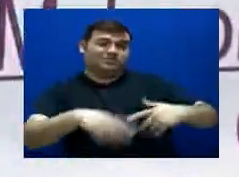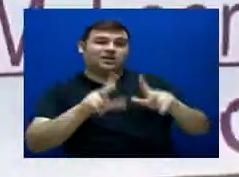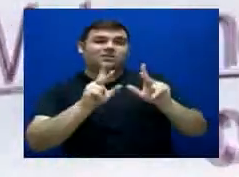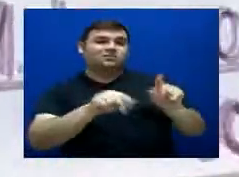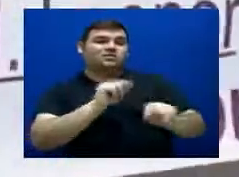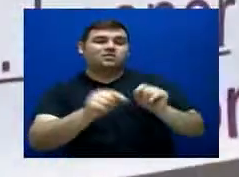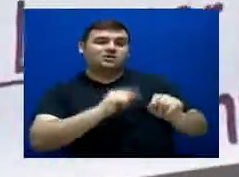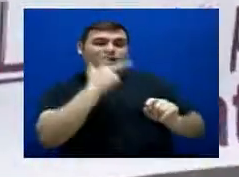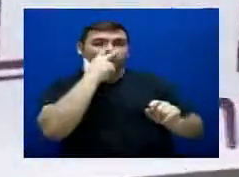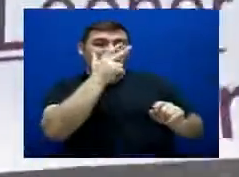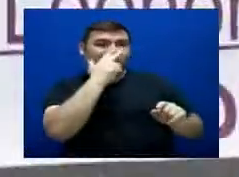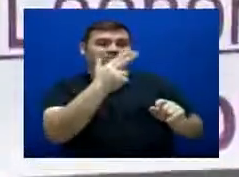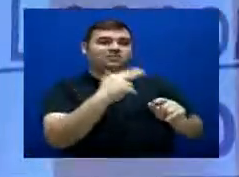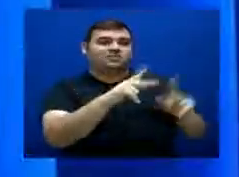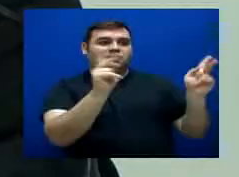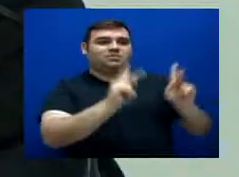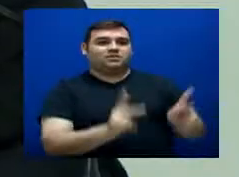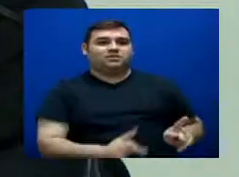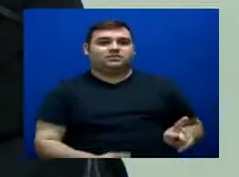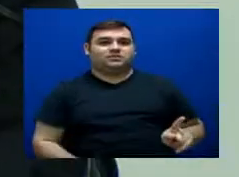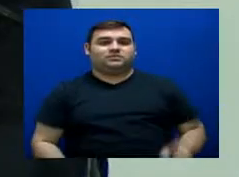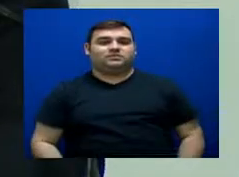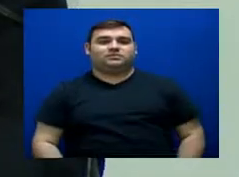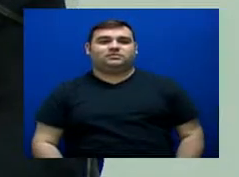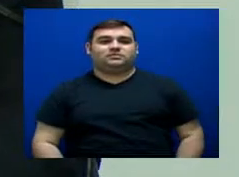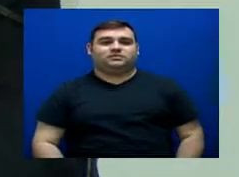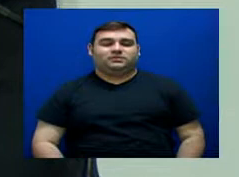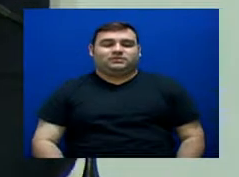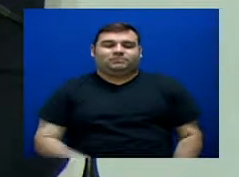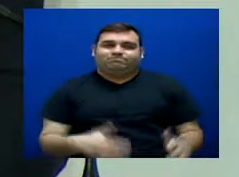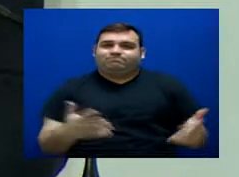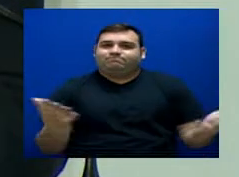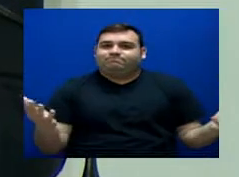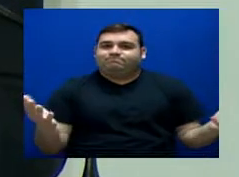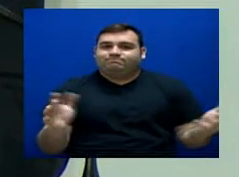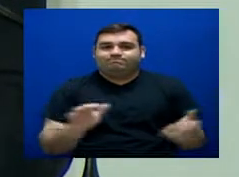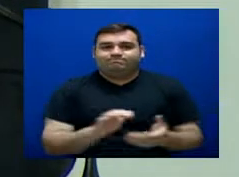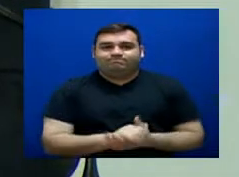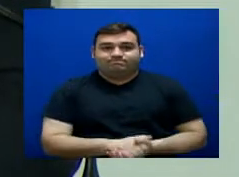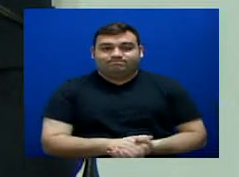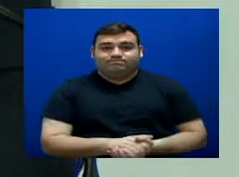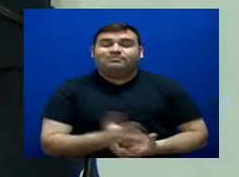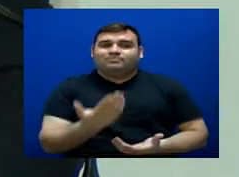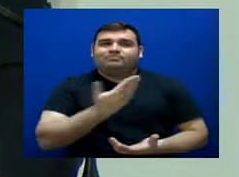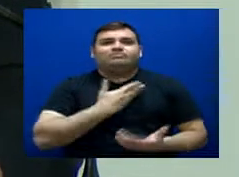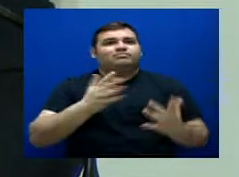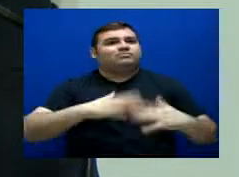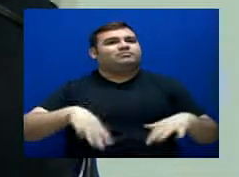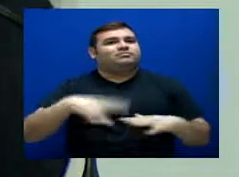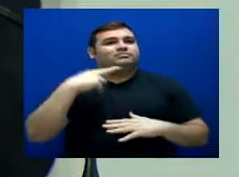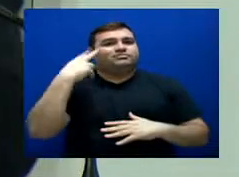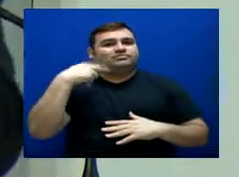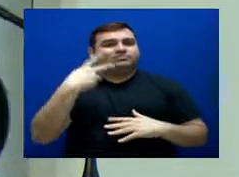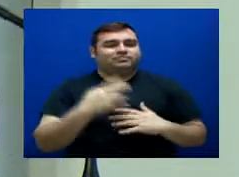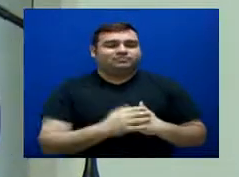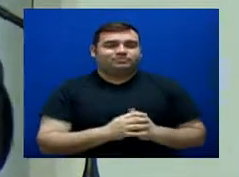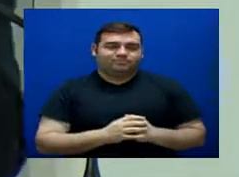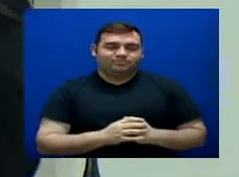um ato de pacificação. Tá bom. Pessoal, colegas vereadores.